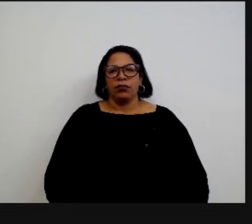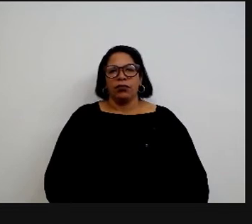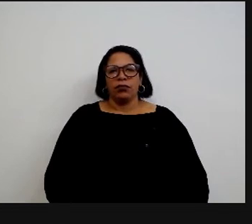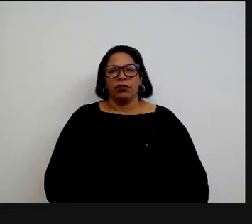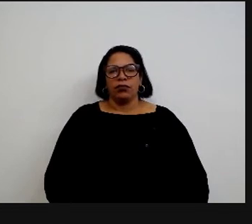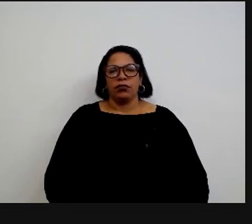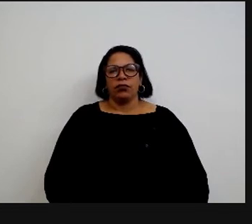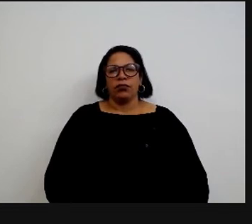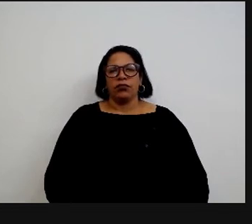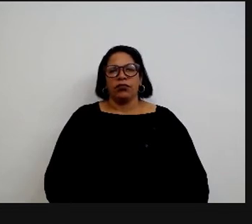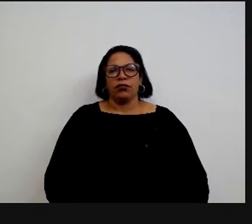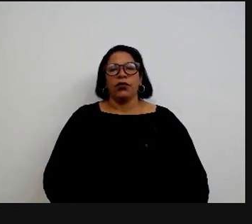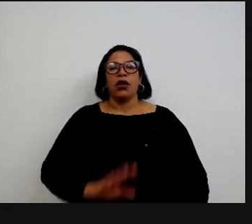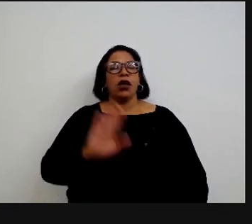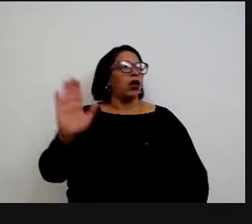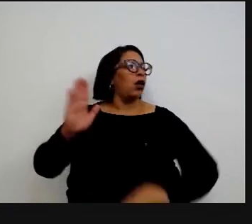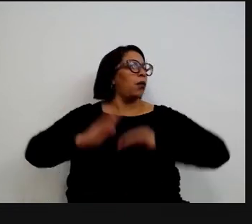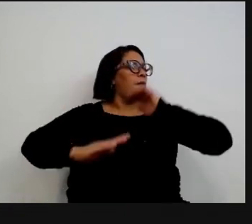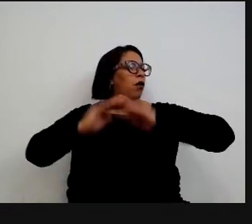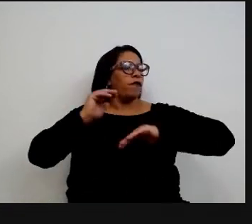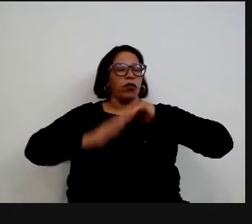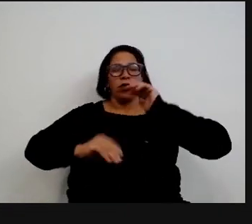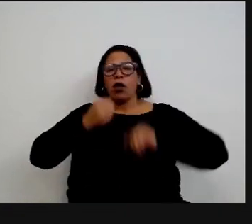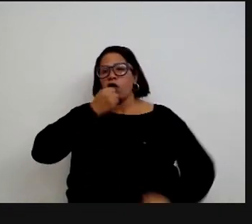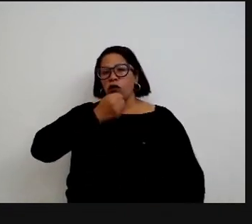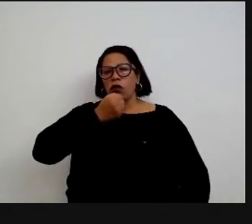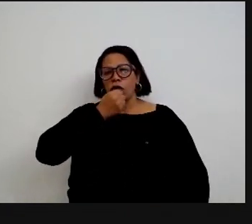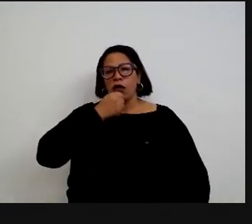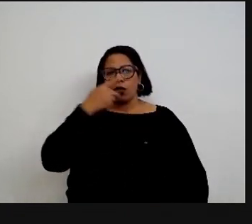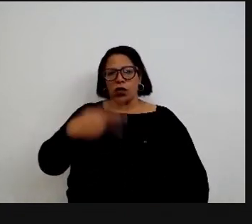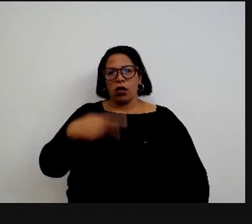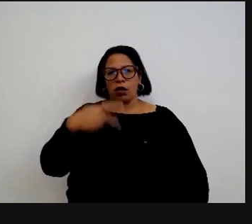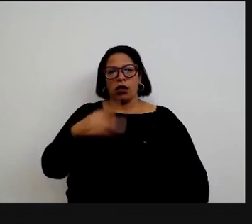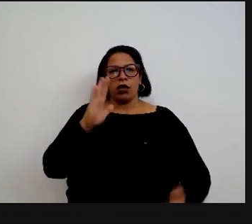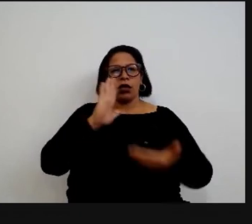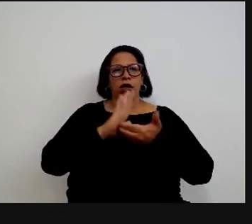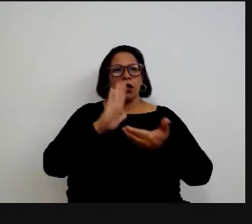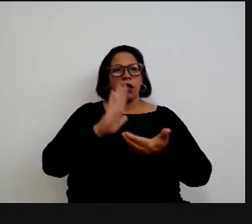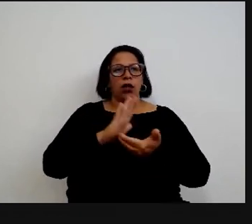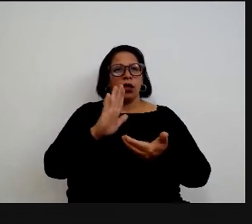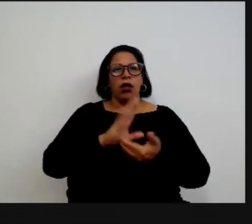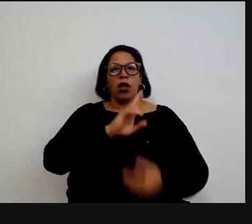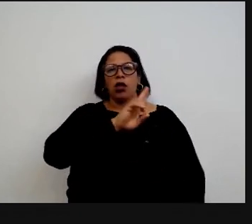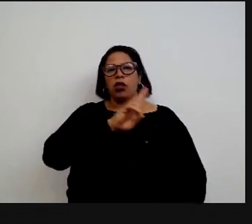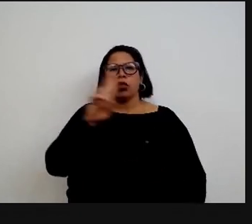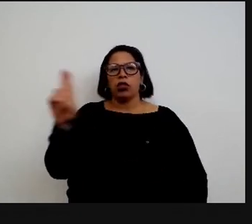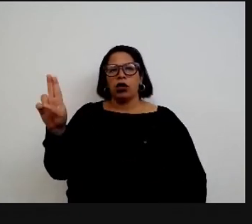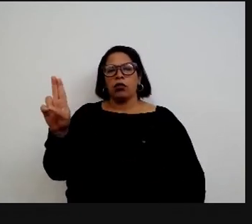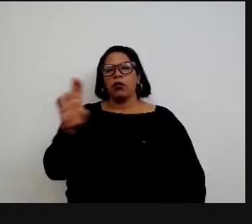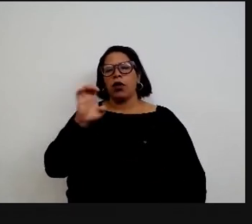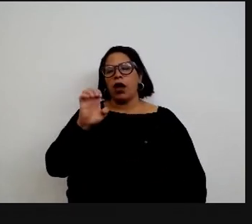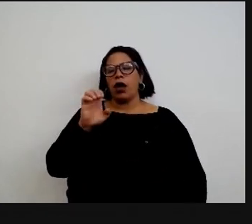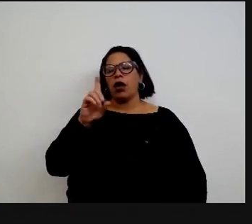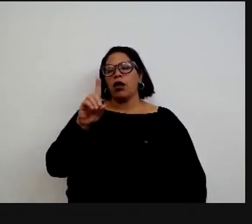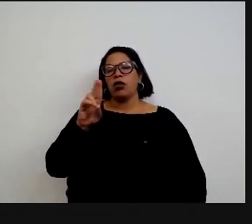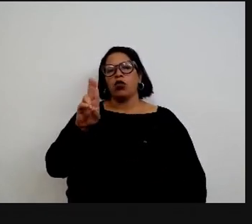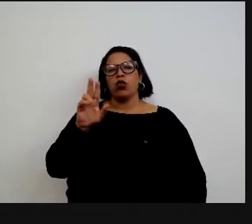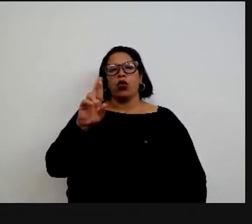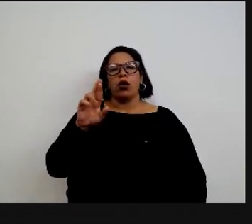Eu sou analista aqui da Câmara, sou jornalista. Enfim, eu tenho... Oi?